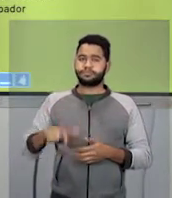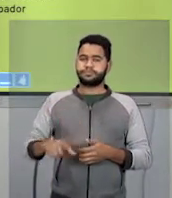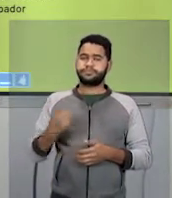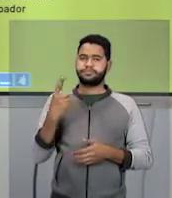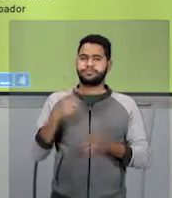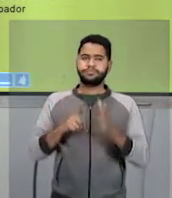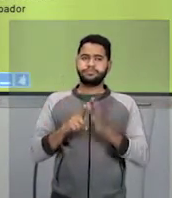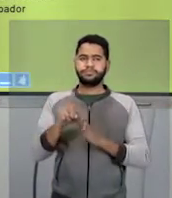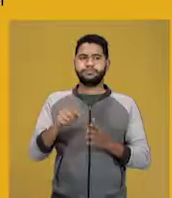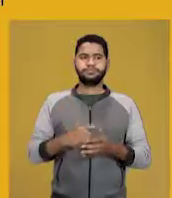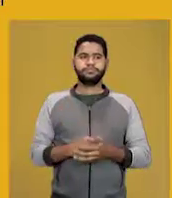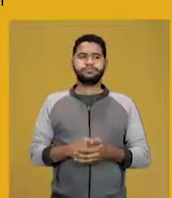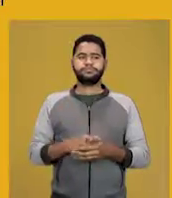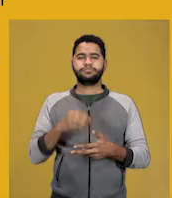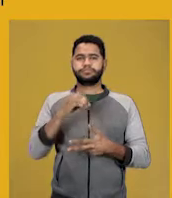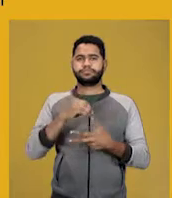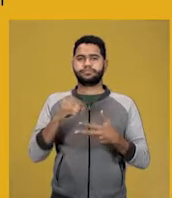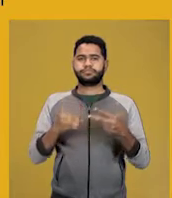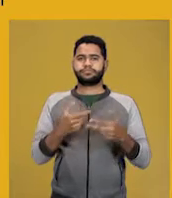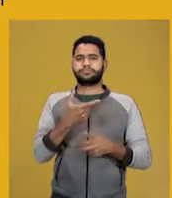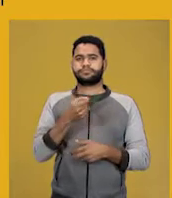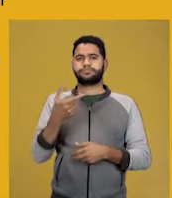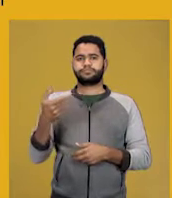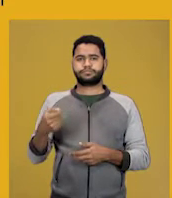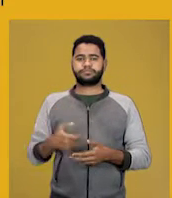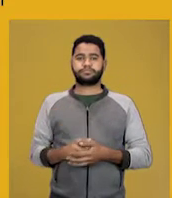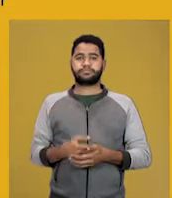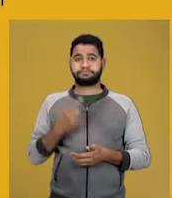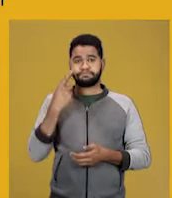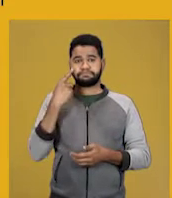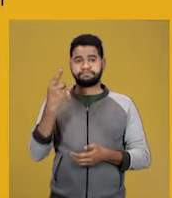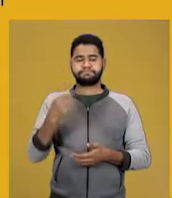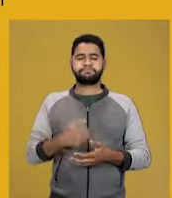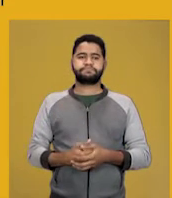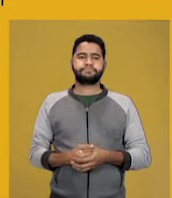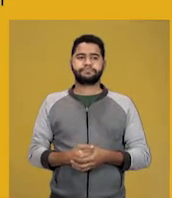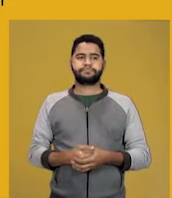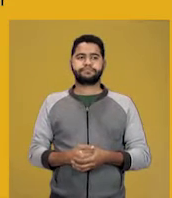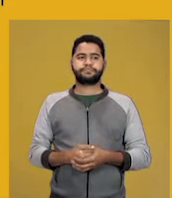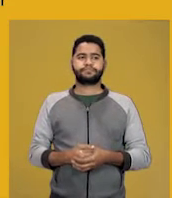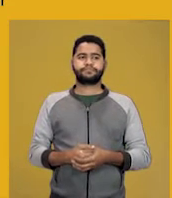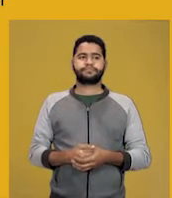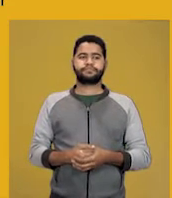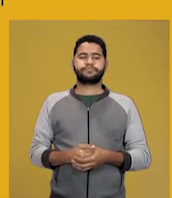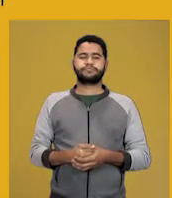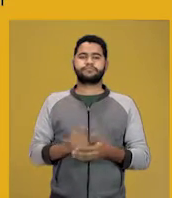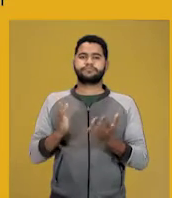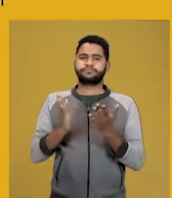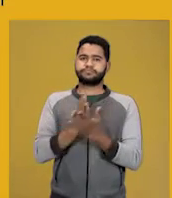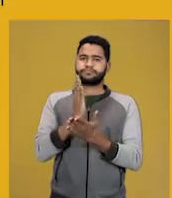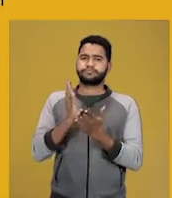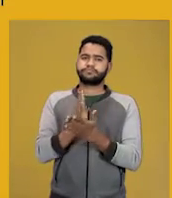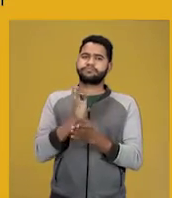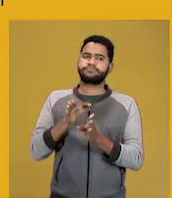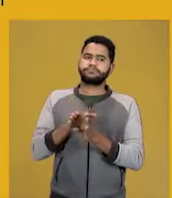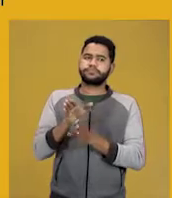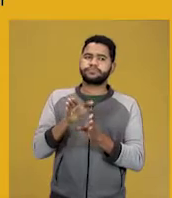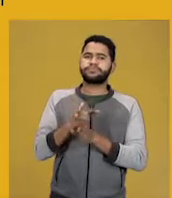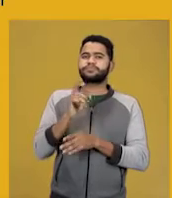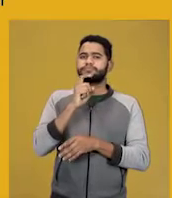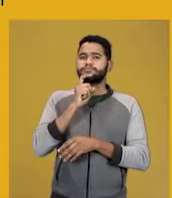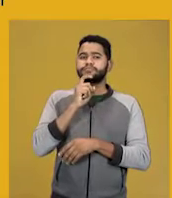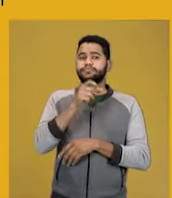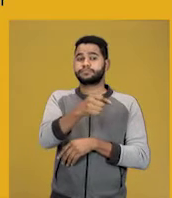questão. Enem de 2020. Olha só. No manual de instruções de uma geladeira